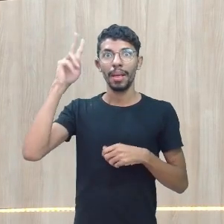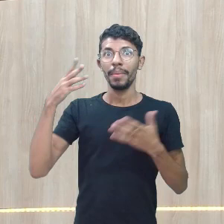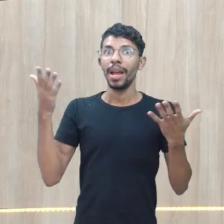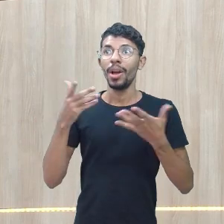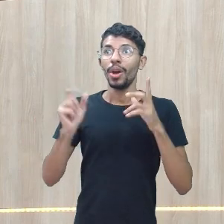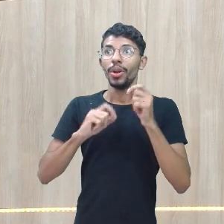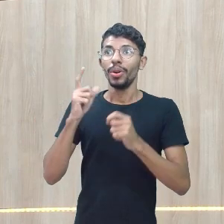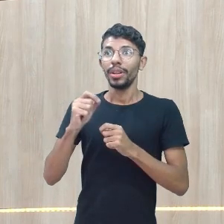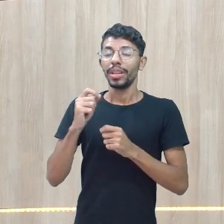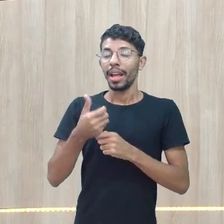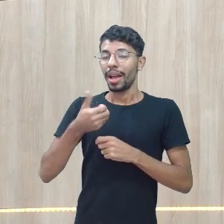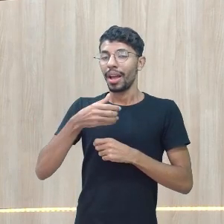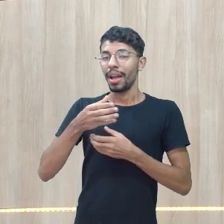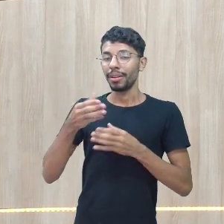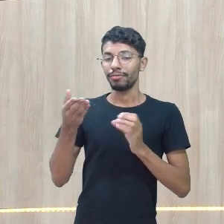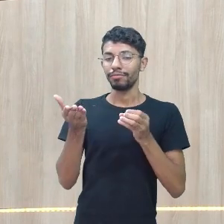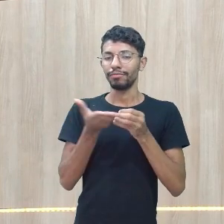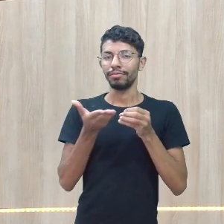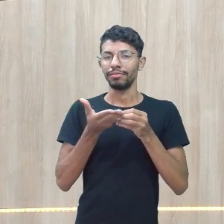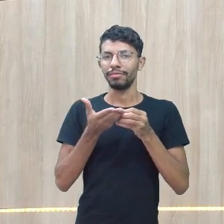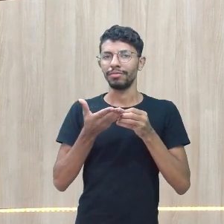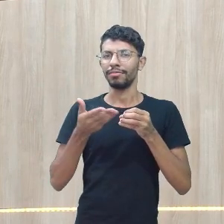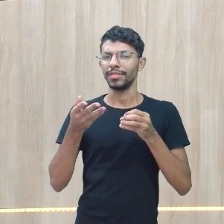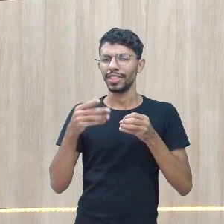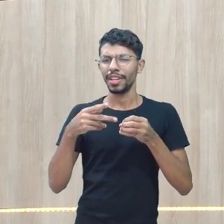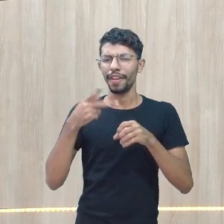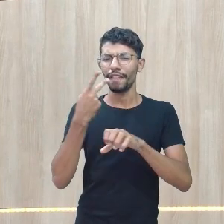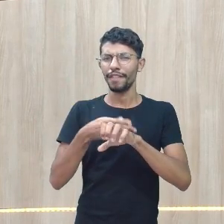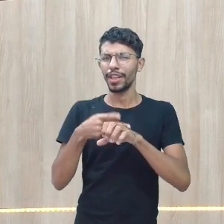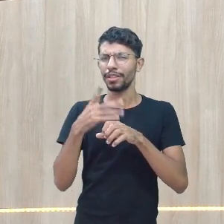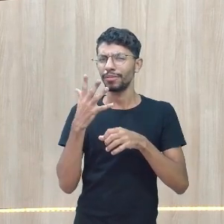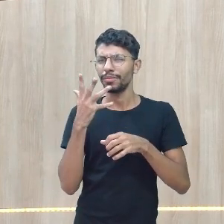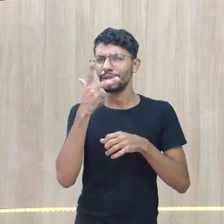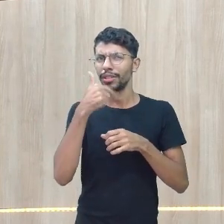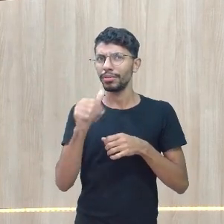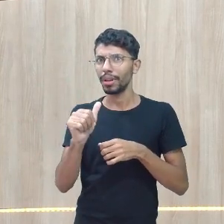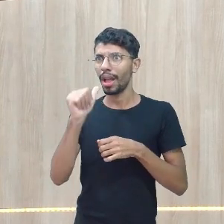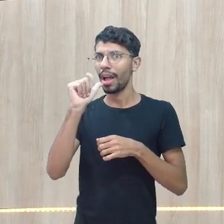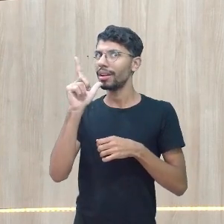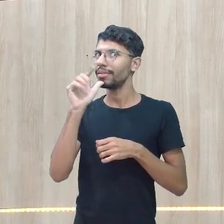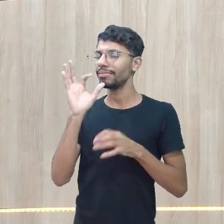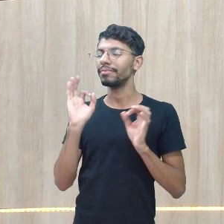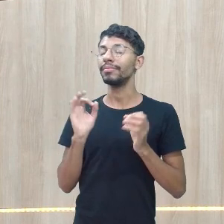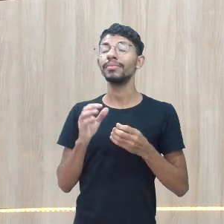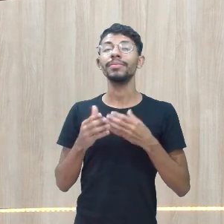né? Maravilhoso, copo bonito de vidro, eu aqui com todo cuidado.